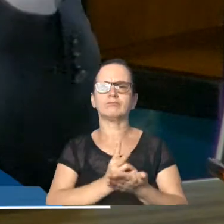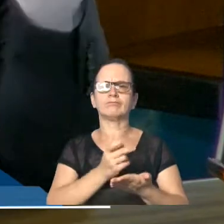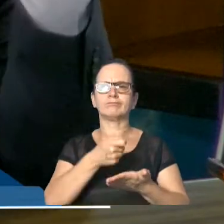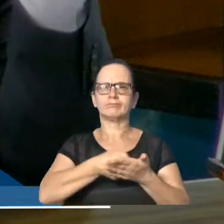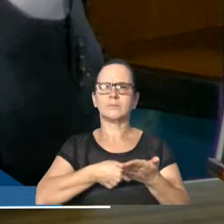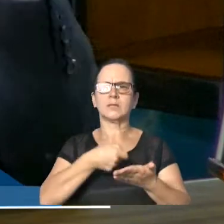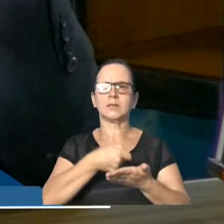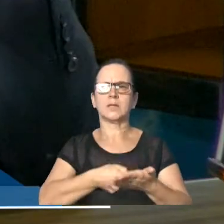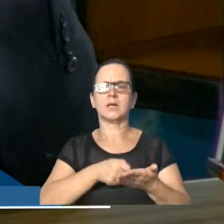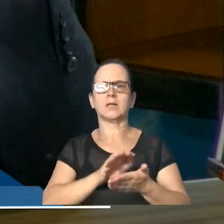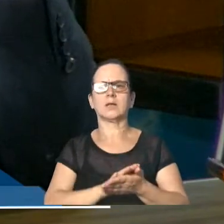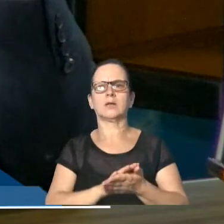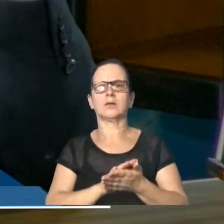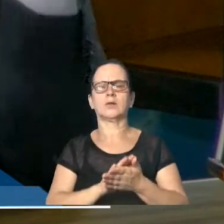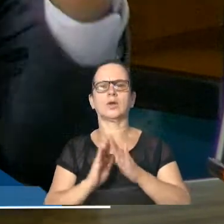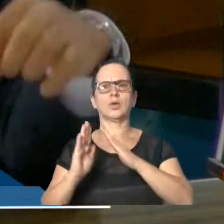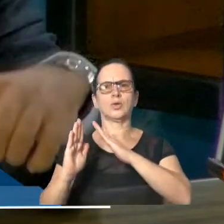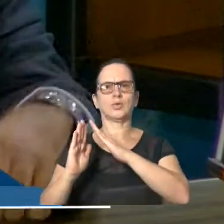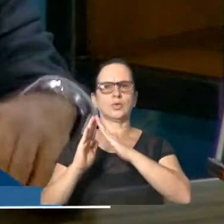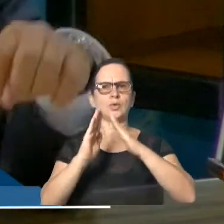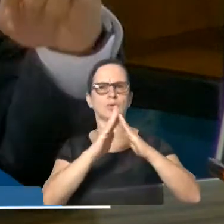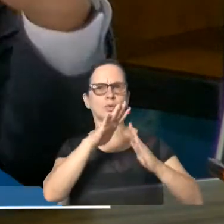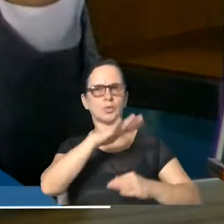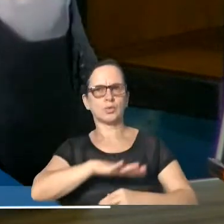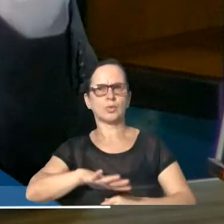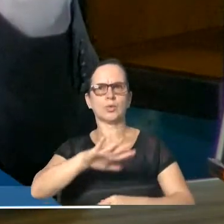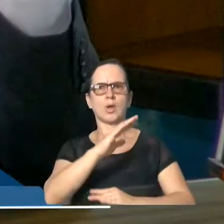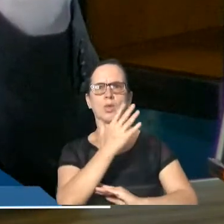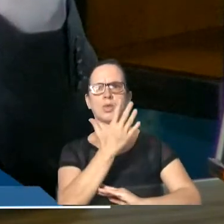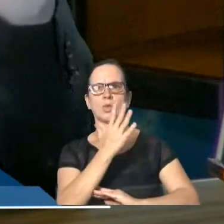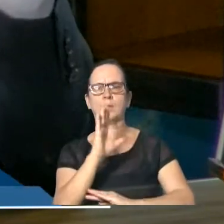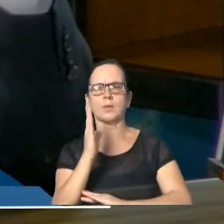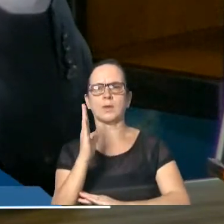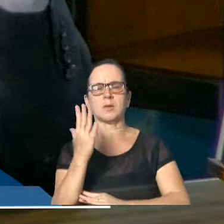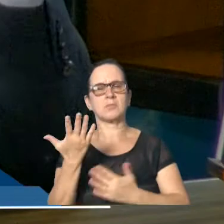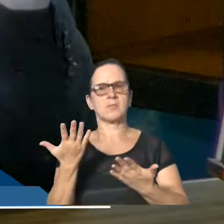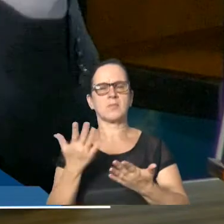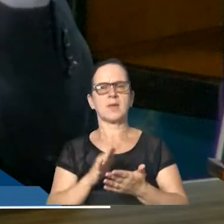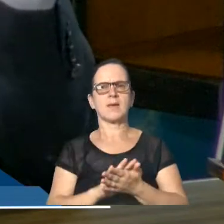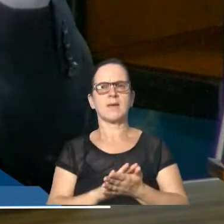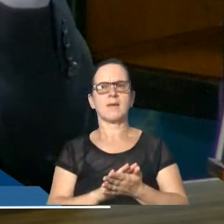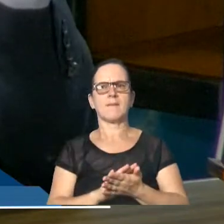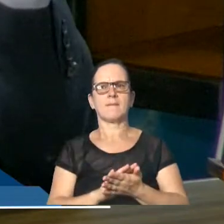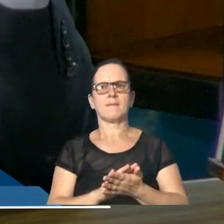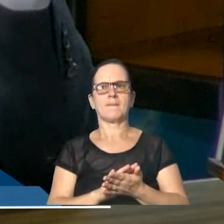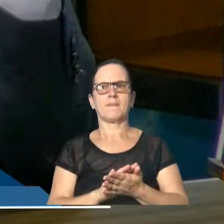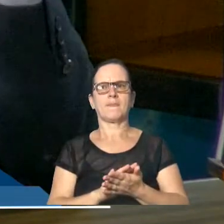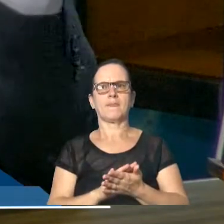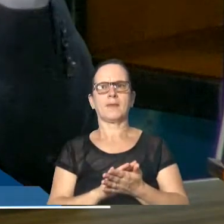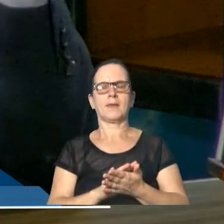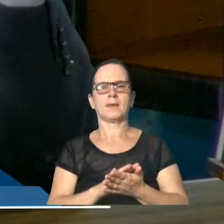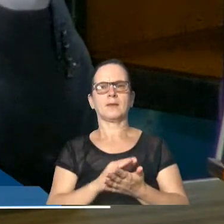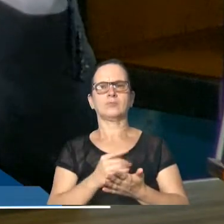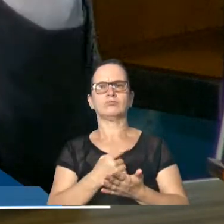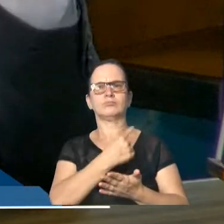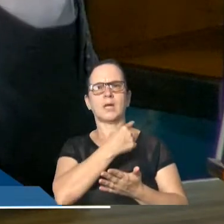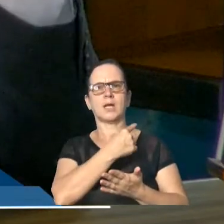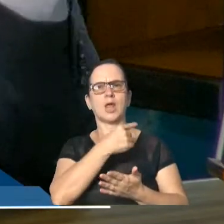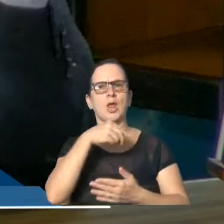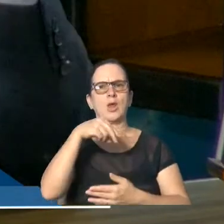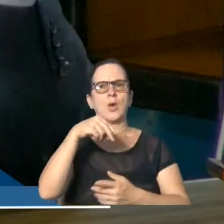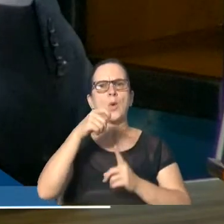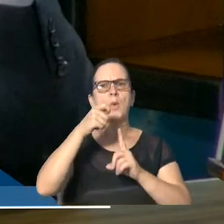incansavelmente por a questão habitacional daquela região, mas desde novembro do ano